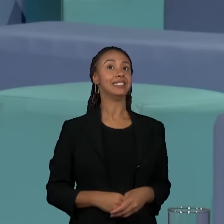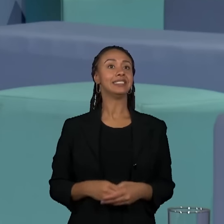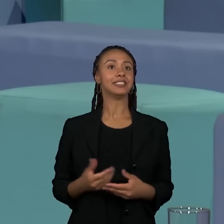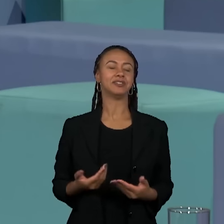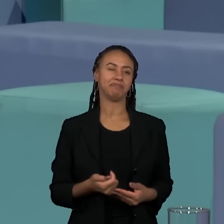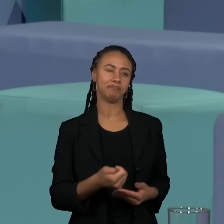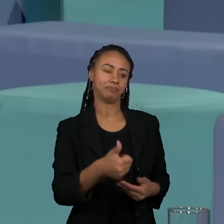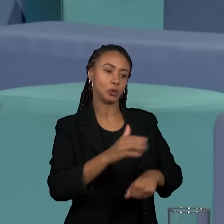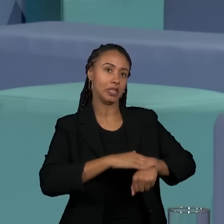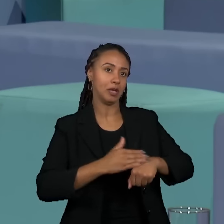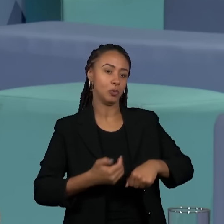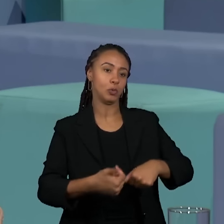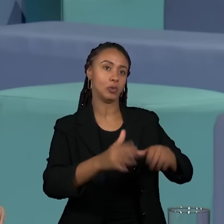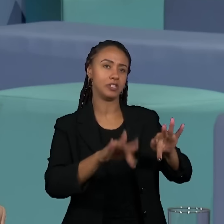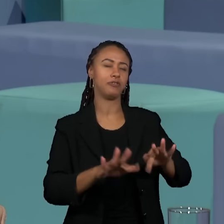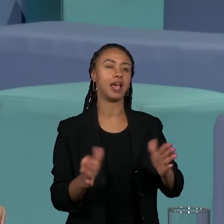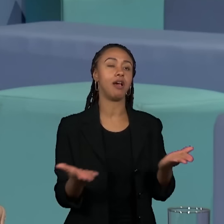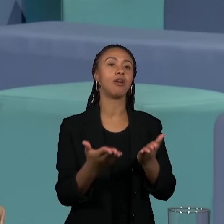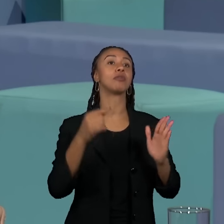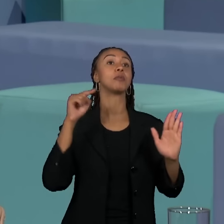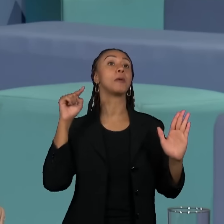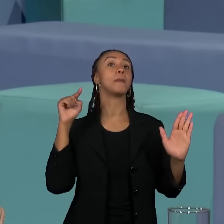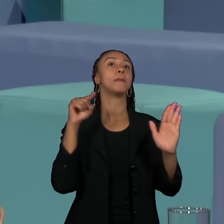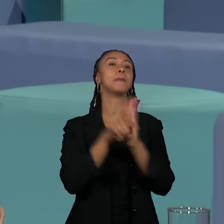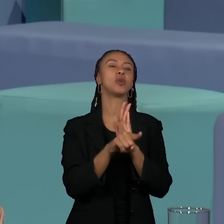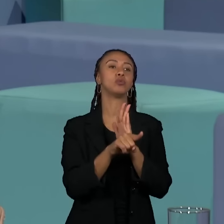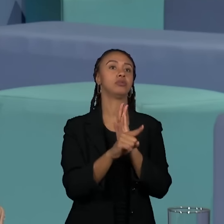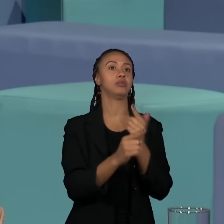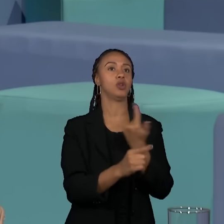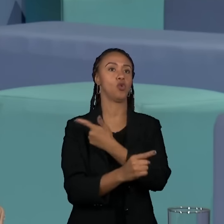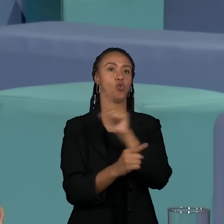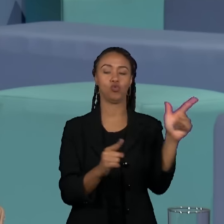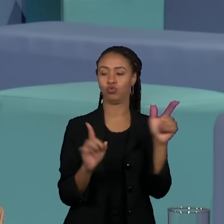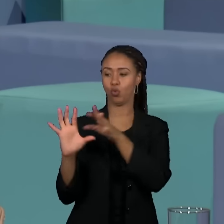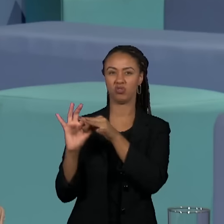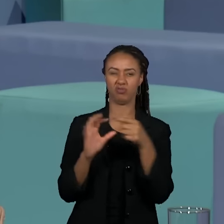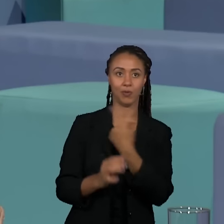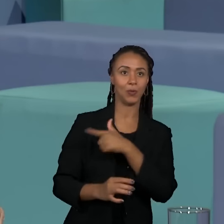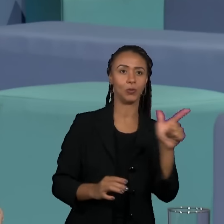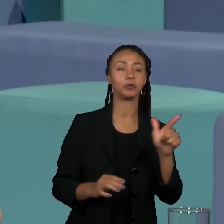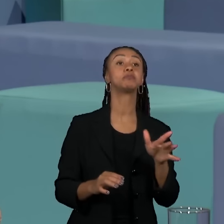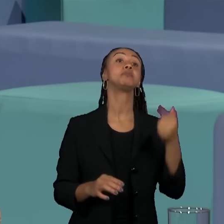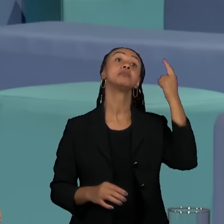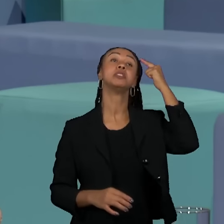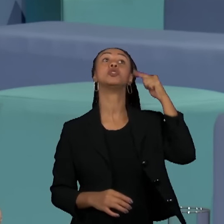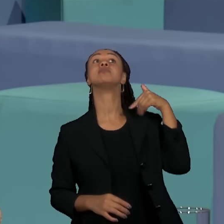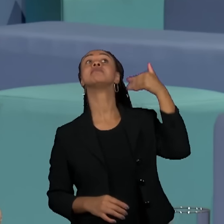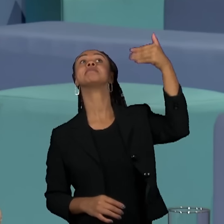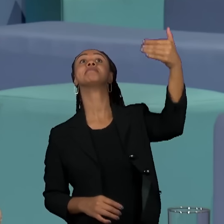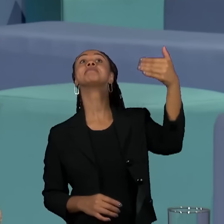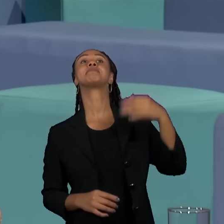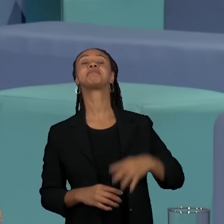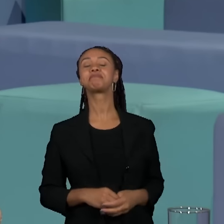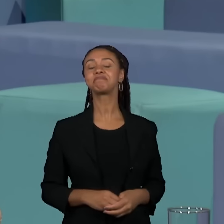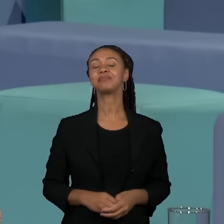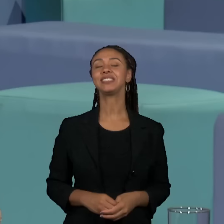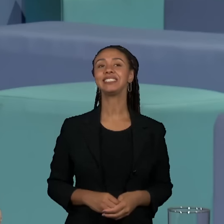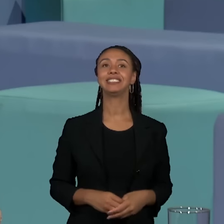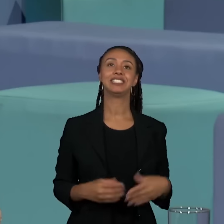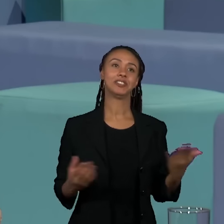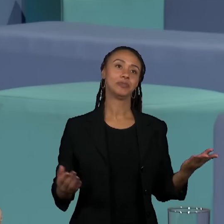acabando tempo eu vou partir agora uma pergunta fugir um pouco do que a gente tá começando agora vamos olhar pra frente hum né então eu